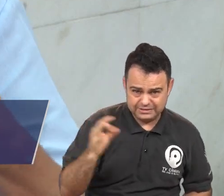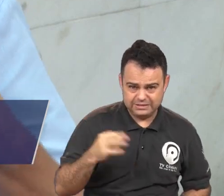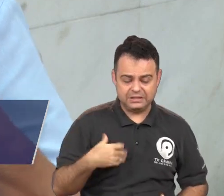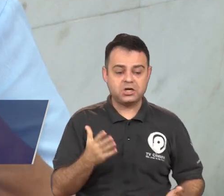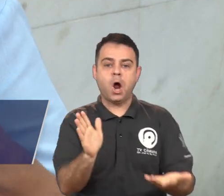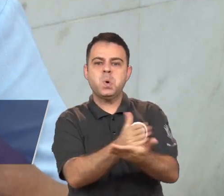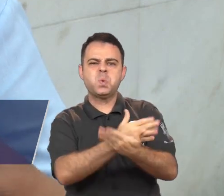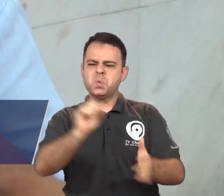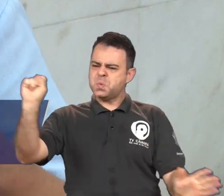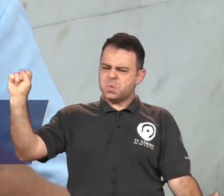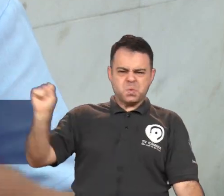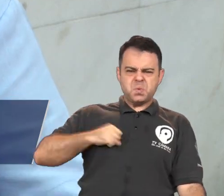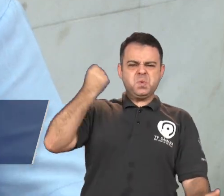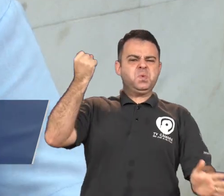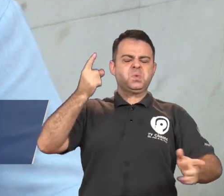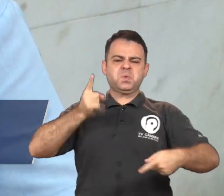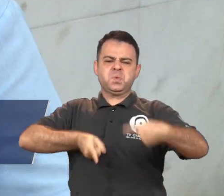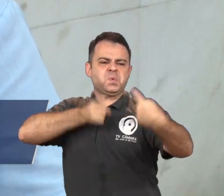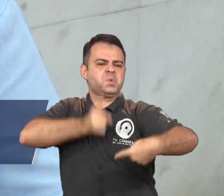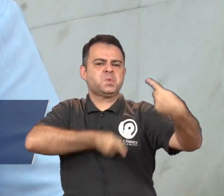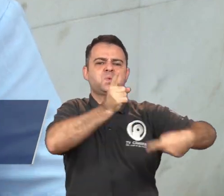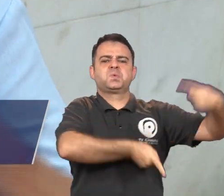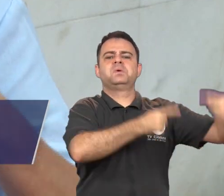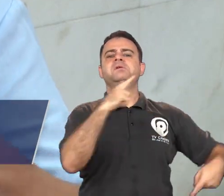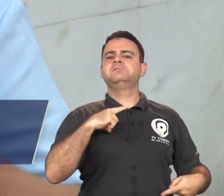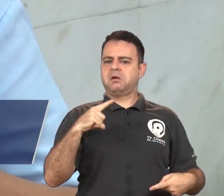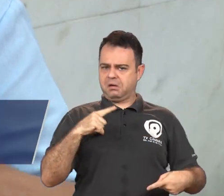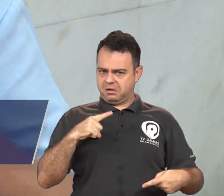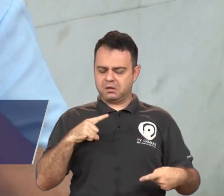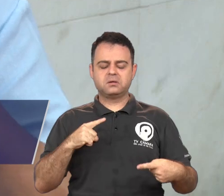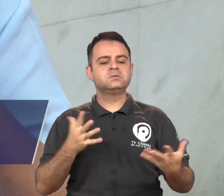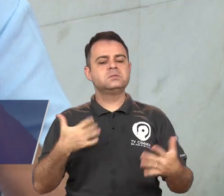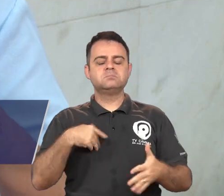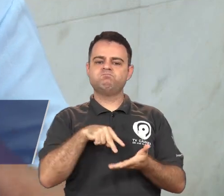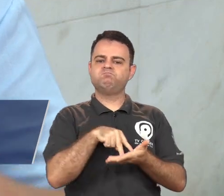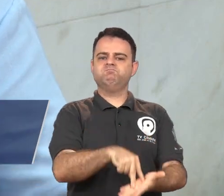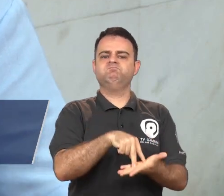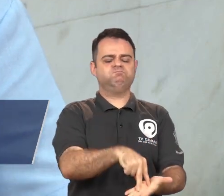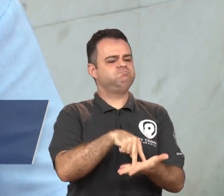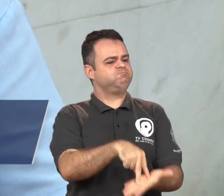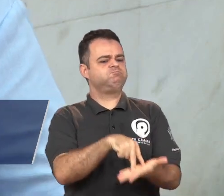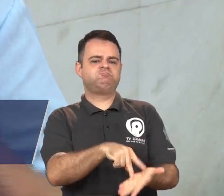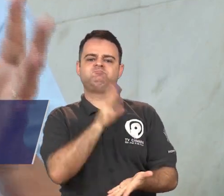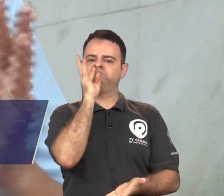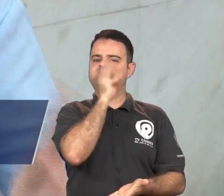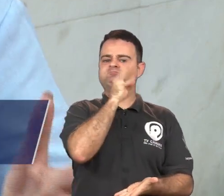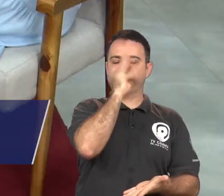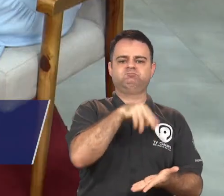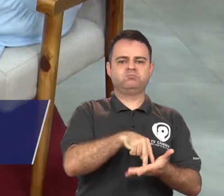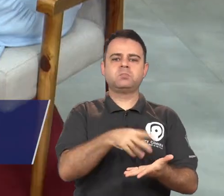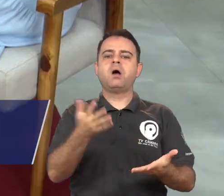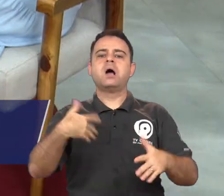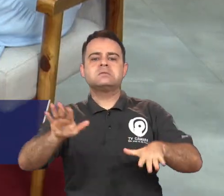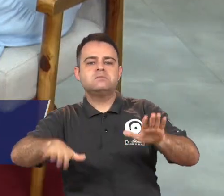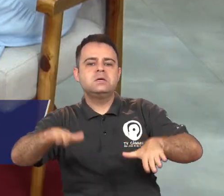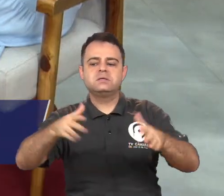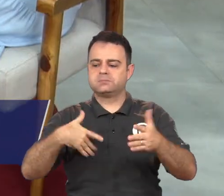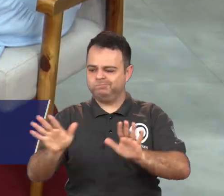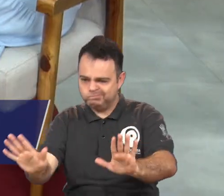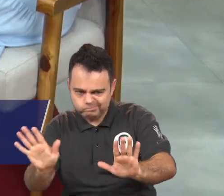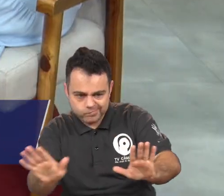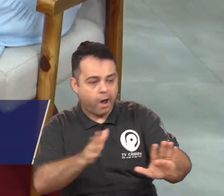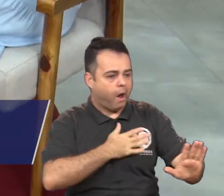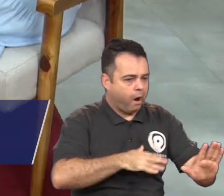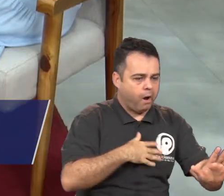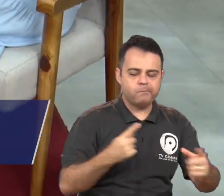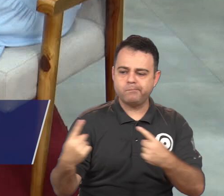a revolta, né? Acaba sendo uma revolta dos trabalhadores. Você tem que ser forte dos dois lados. Dos dois lados